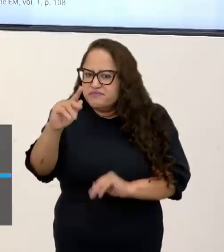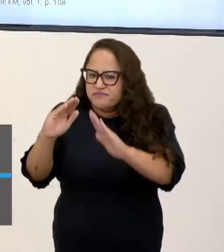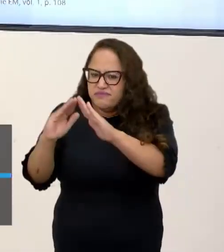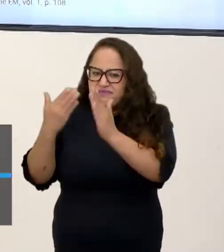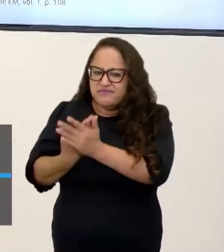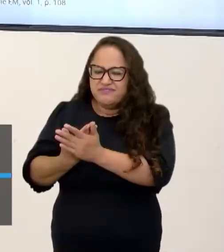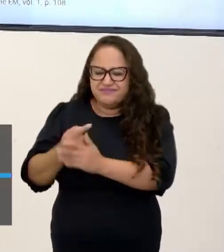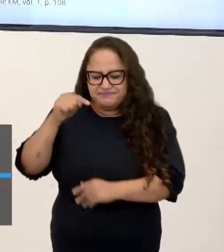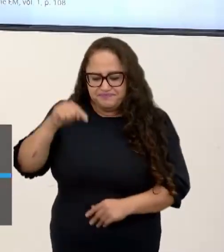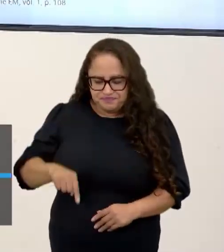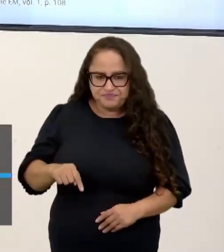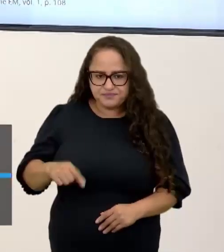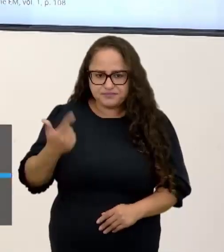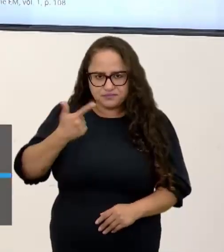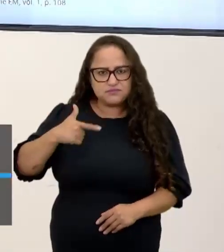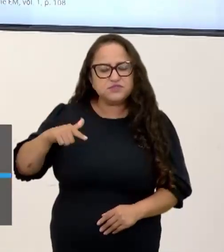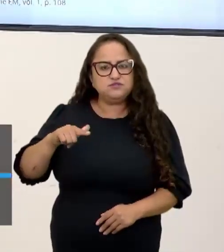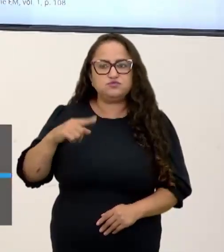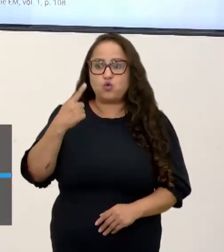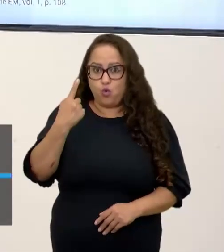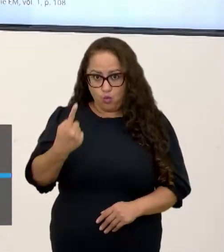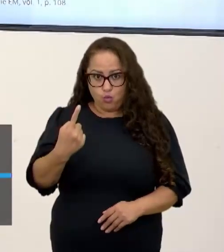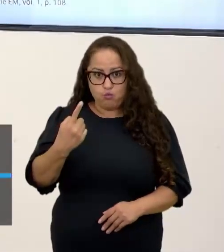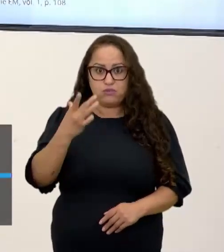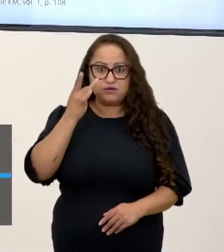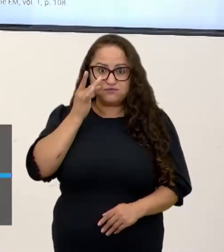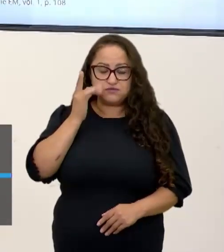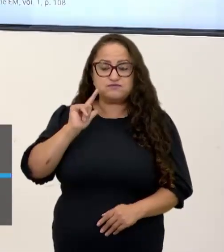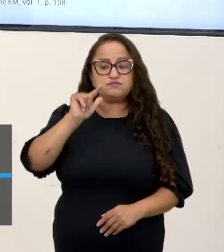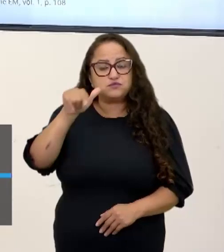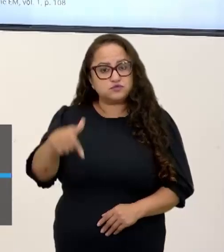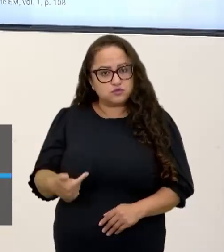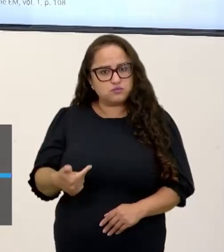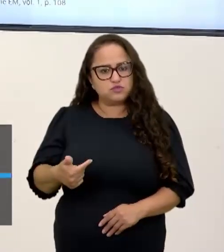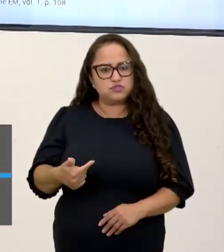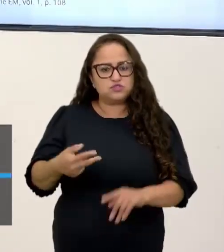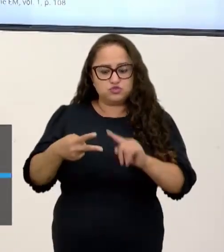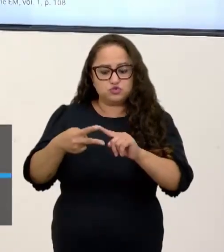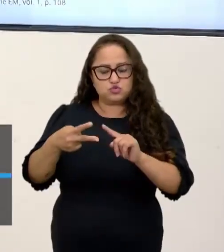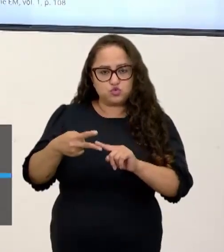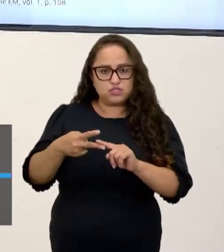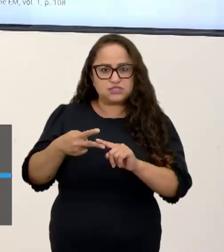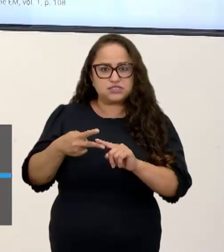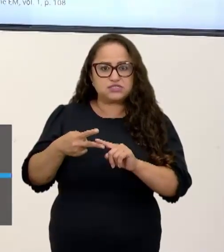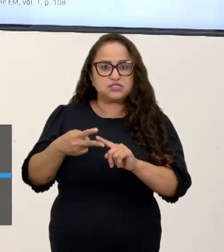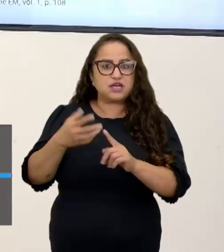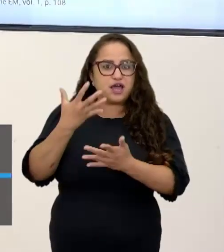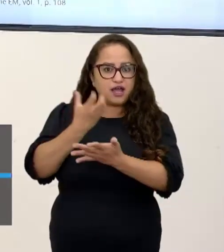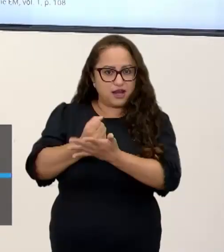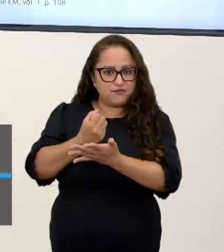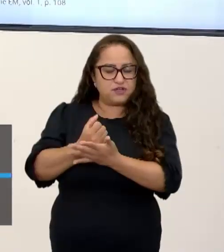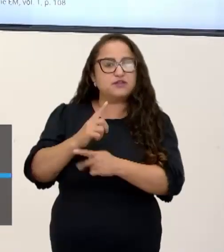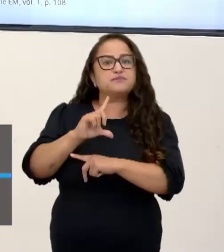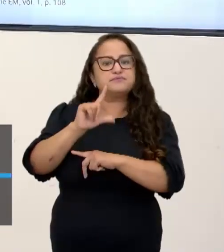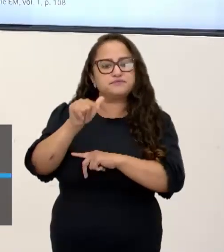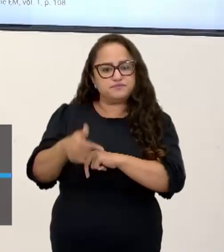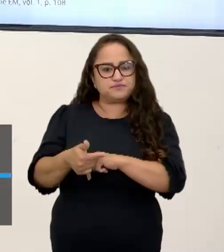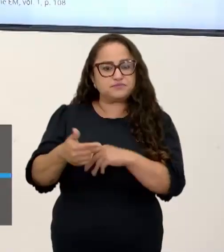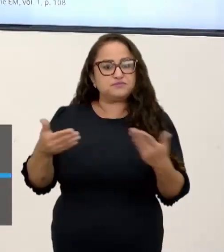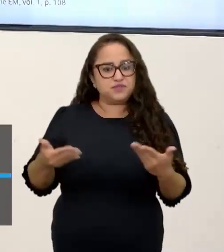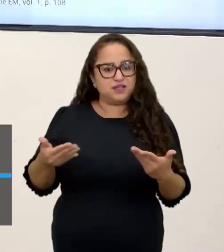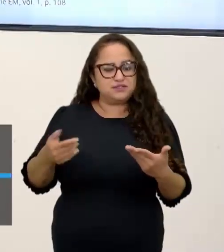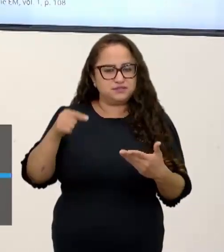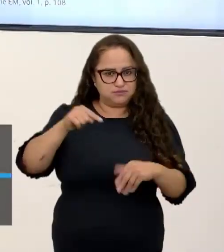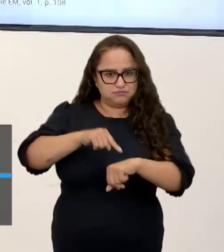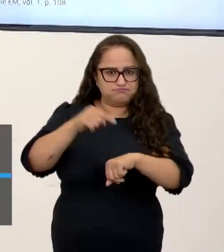Eu sei que aqui a gente tem uma aula ao vivo e 2 reprises por dia para você de cada série, tá bom? Essa é a aula ao vivo